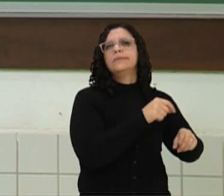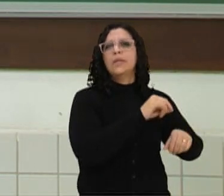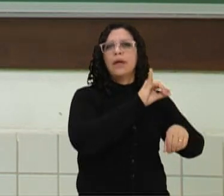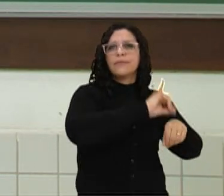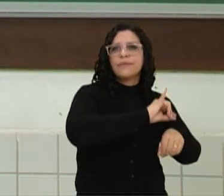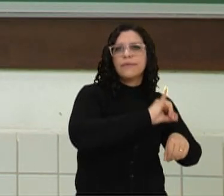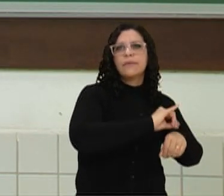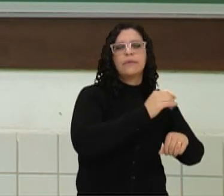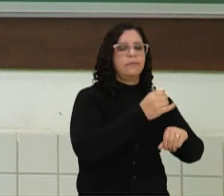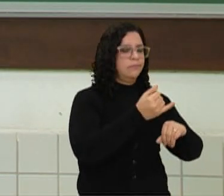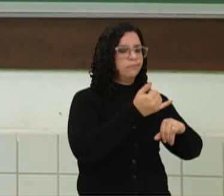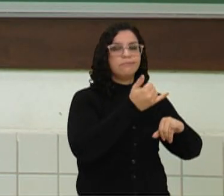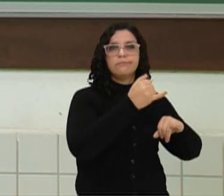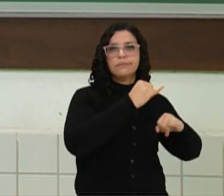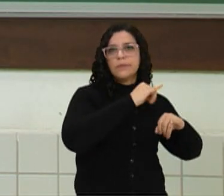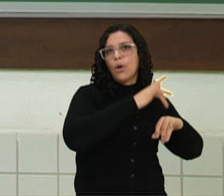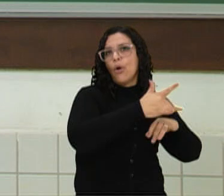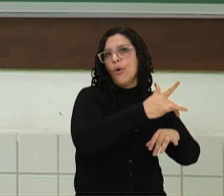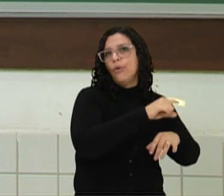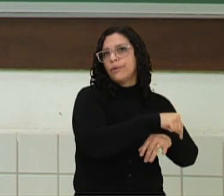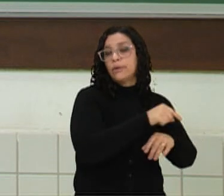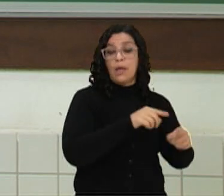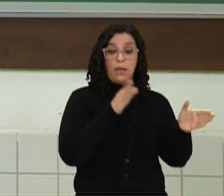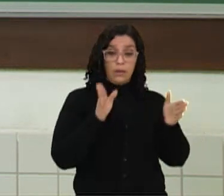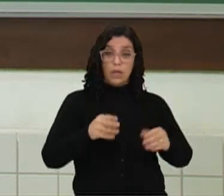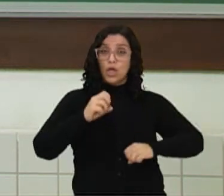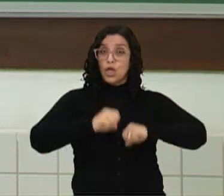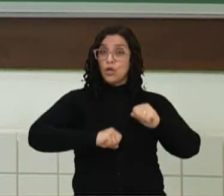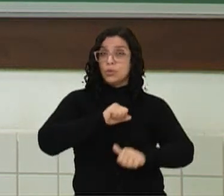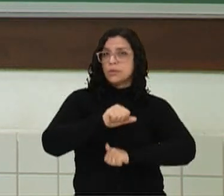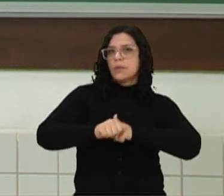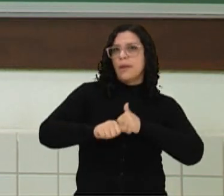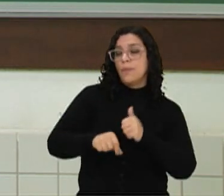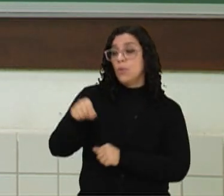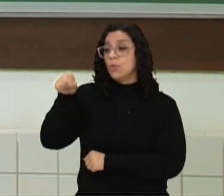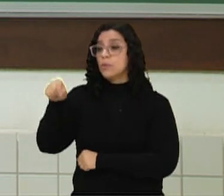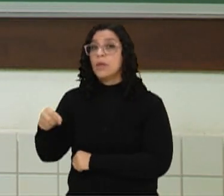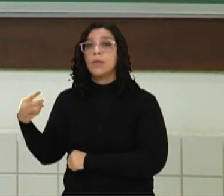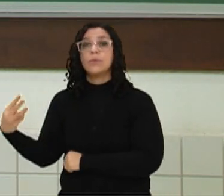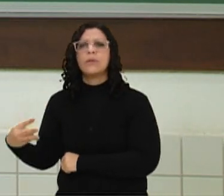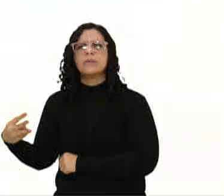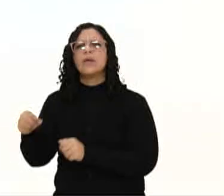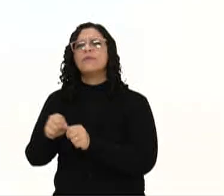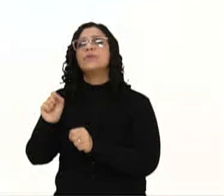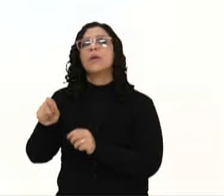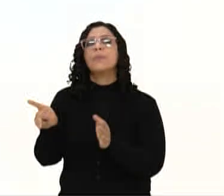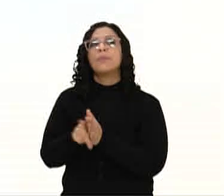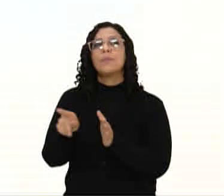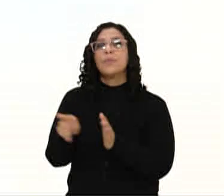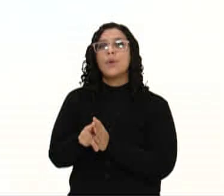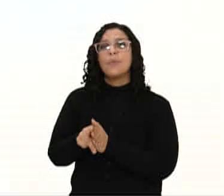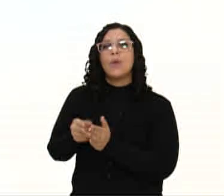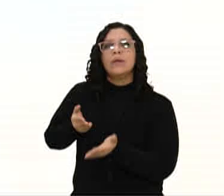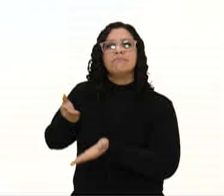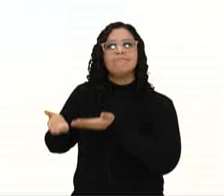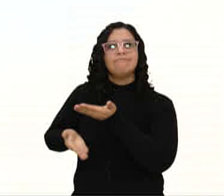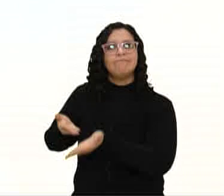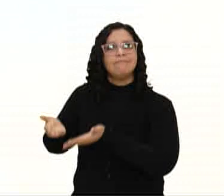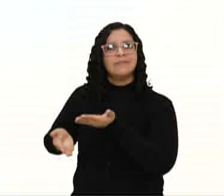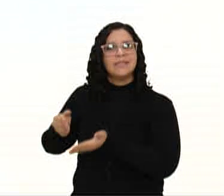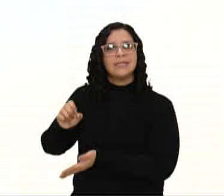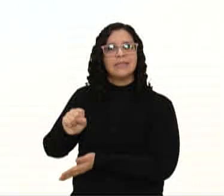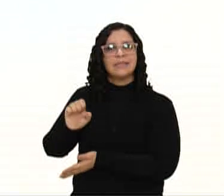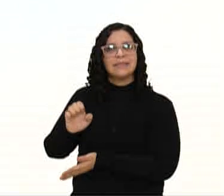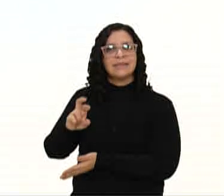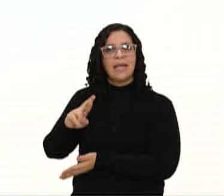levada para a indústria, que vai ser transformada. E o setor terciário faz o quê? Então, relacionado aos serviços.